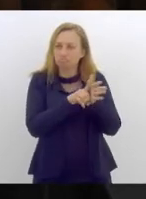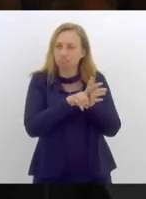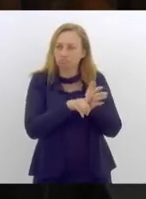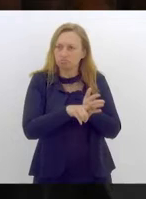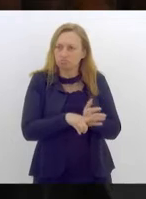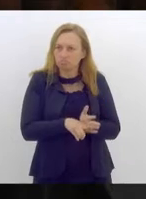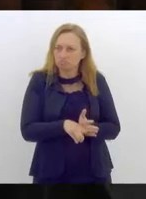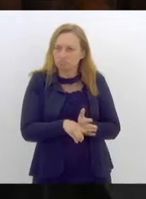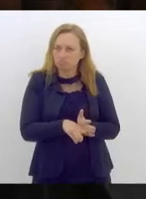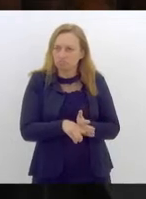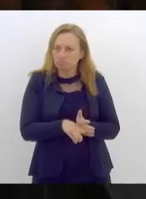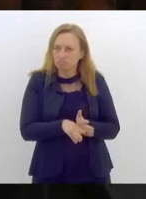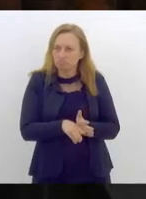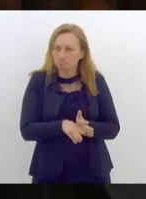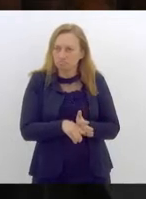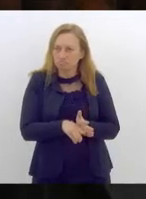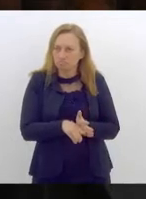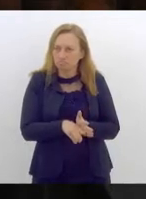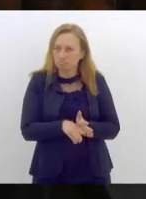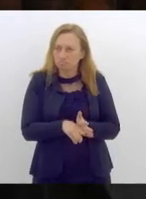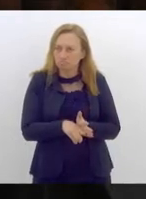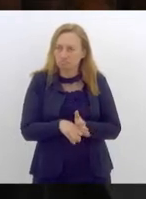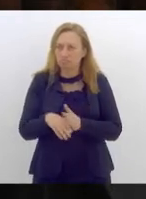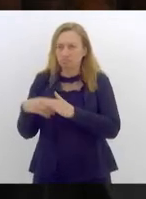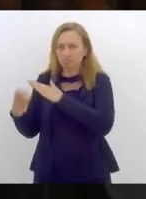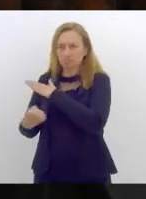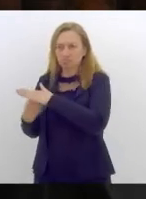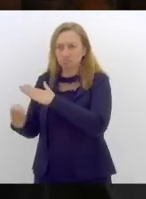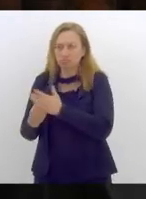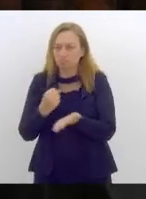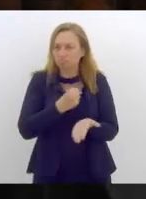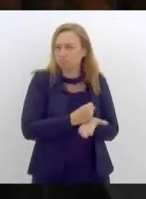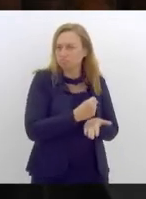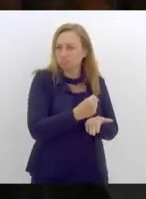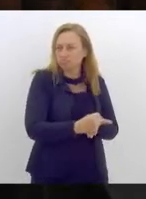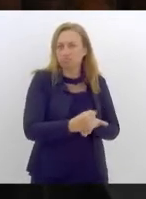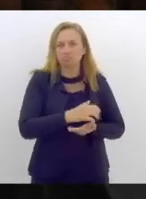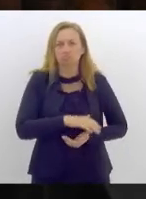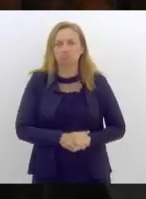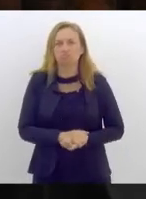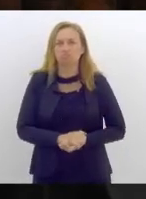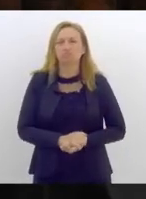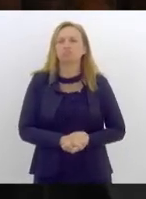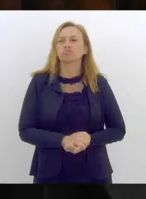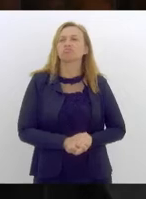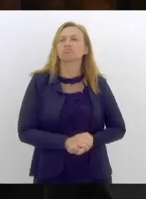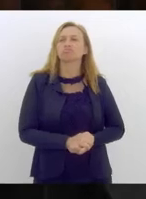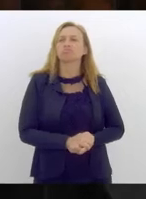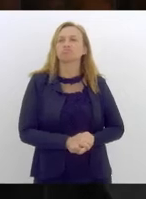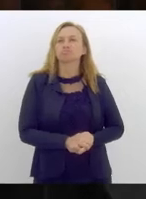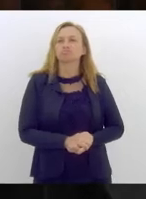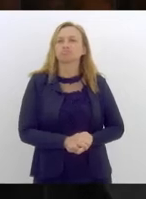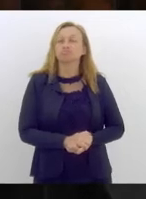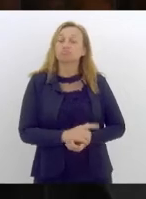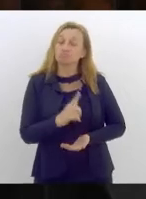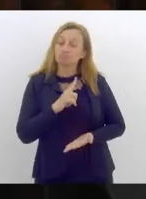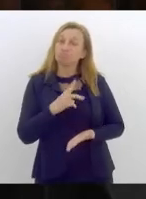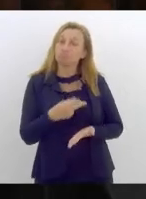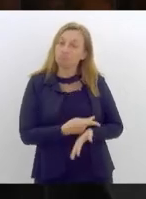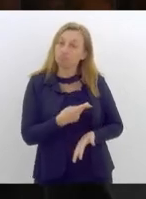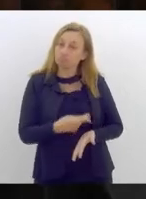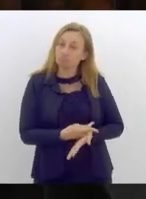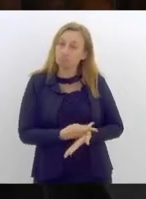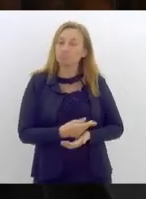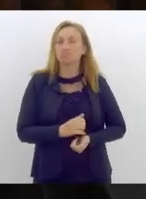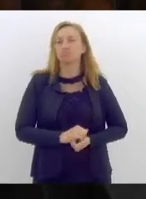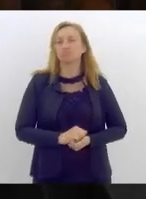feita pela empresa contratada que inclusive havia erro